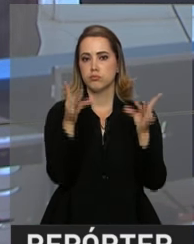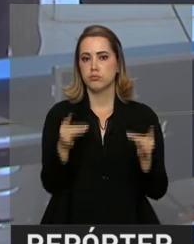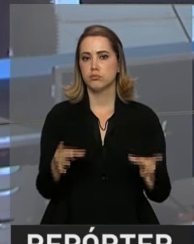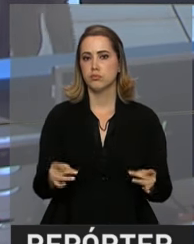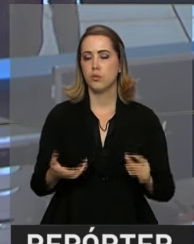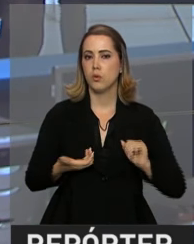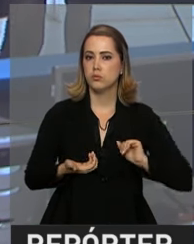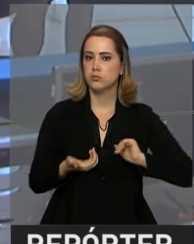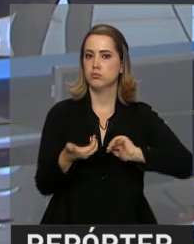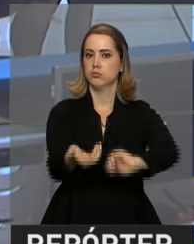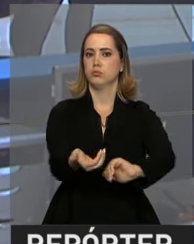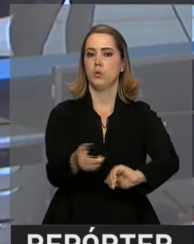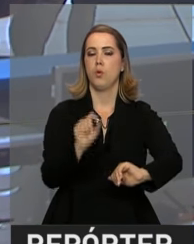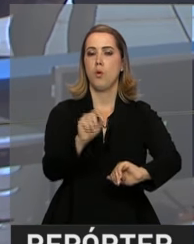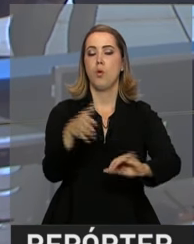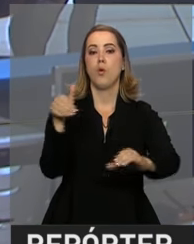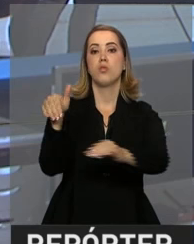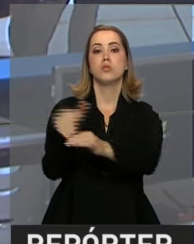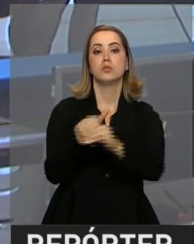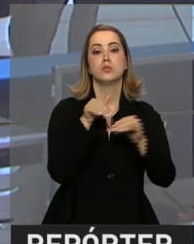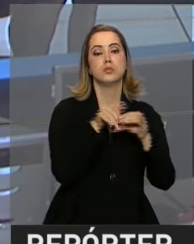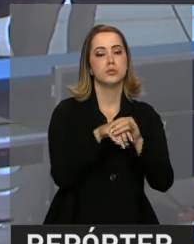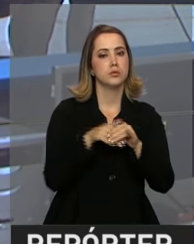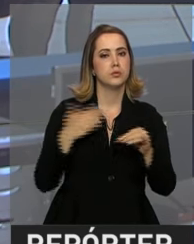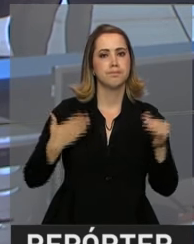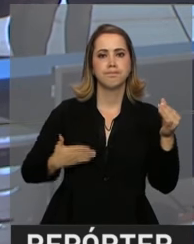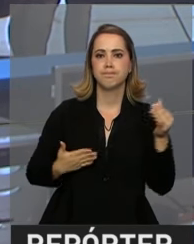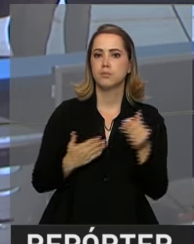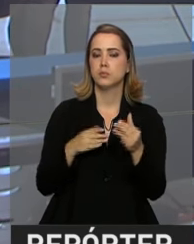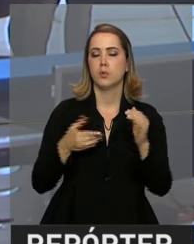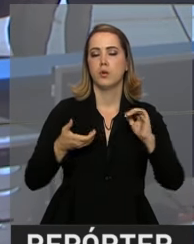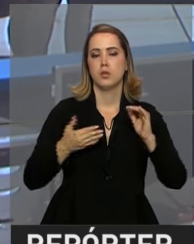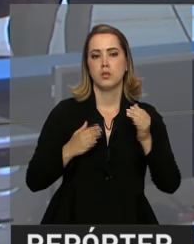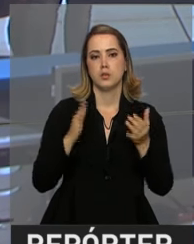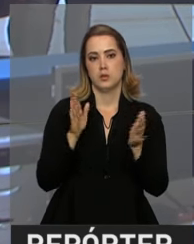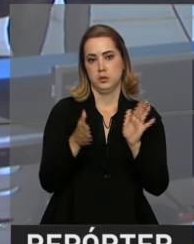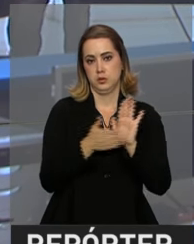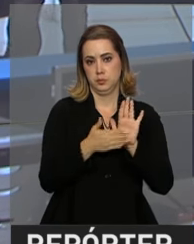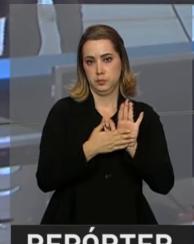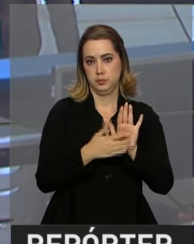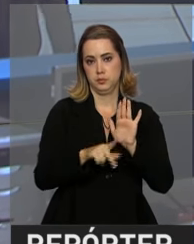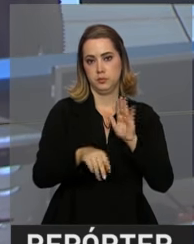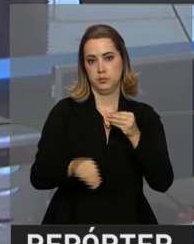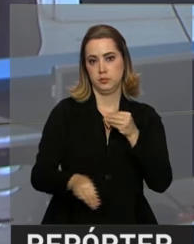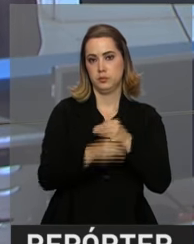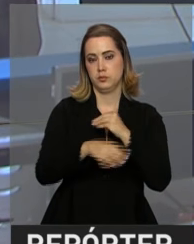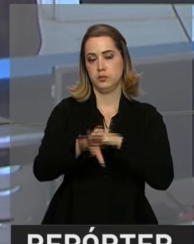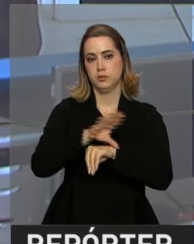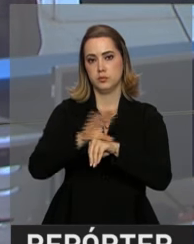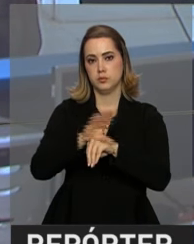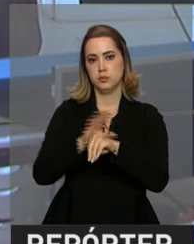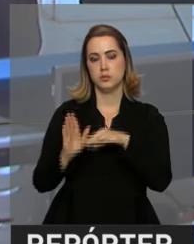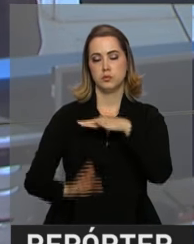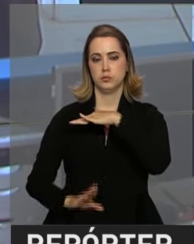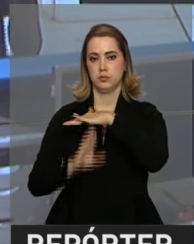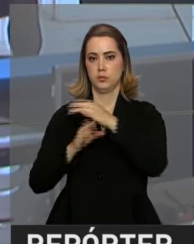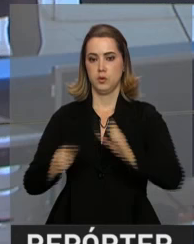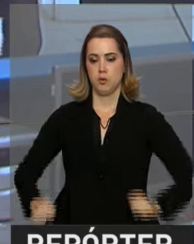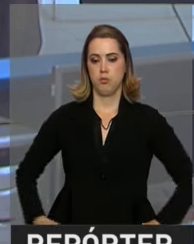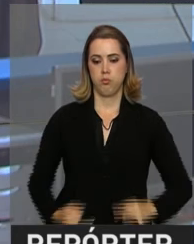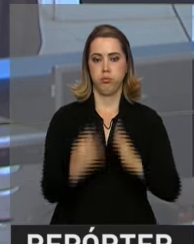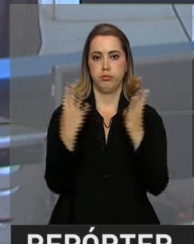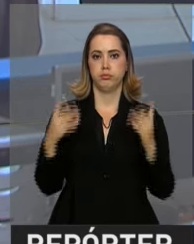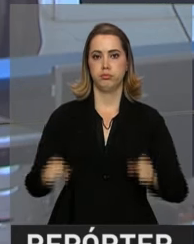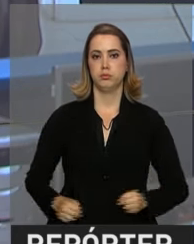a importância de o Congresso Nacional votar o quanto antes a proposta de emenda Constituição que limita os gastos públicos e a